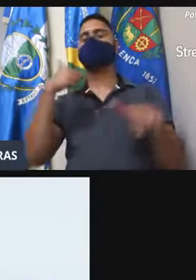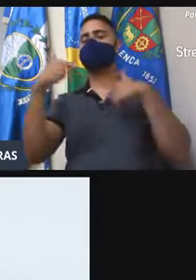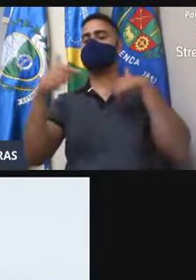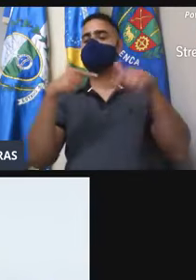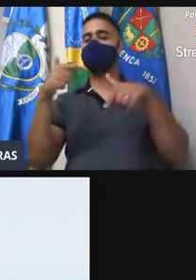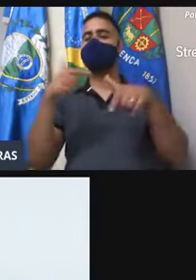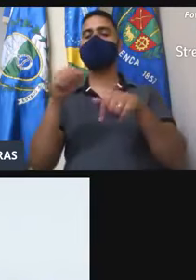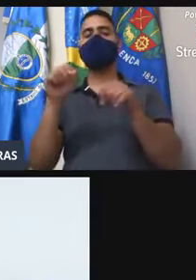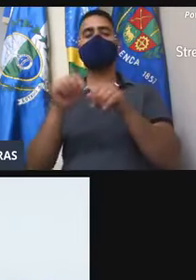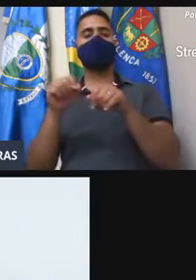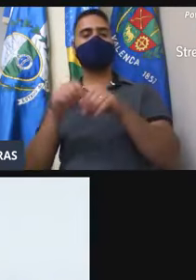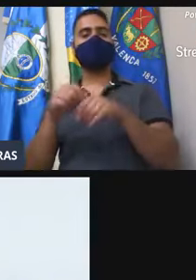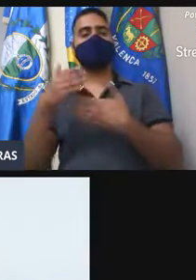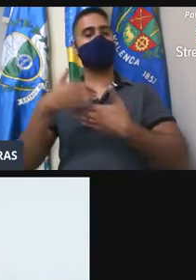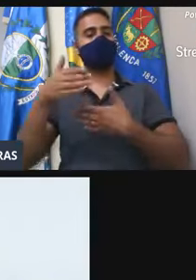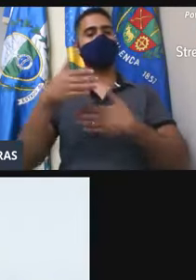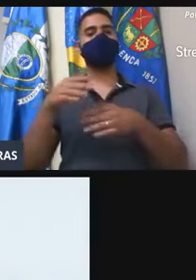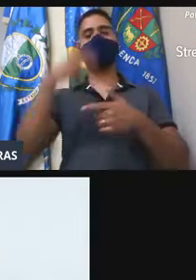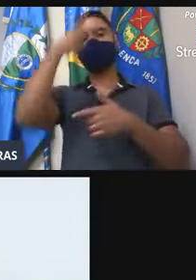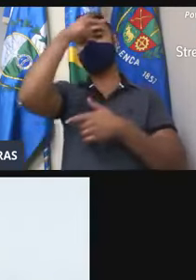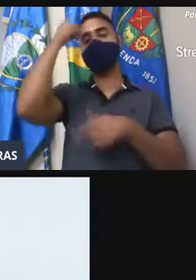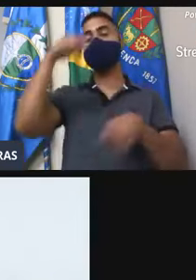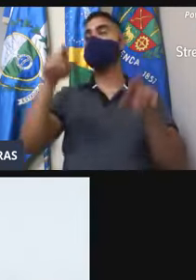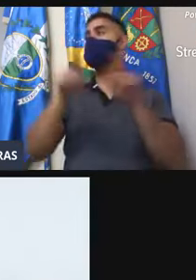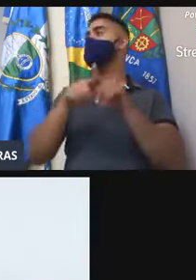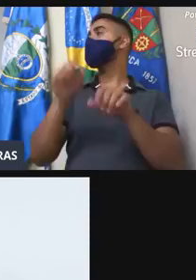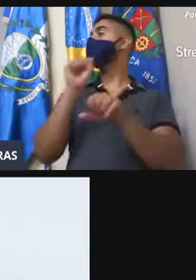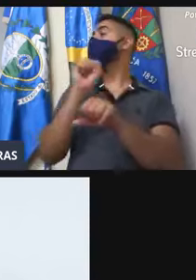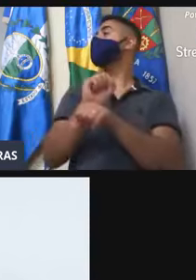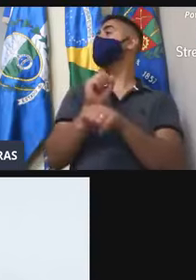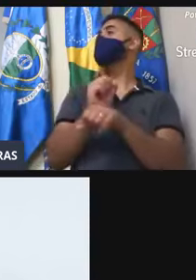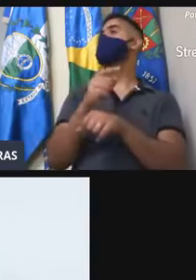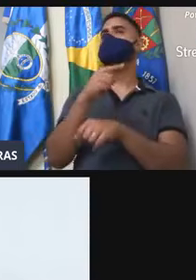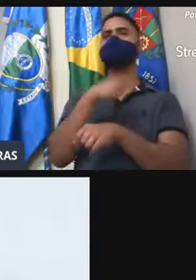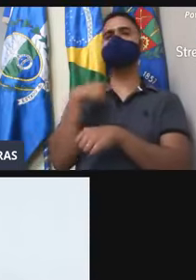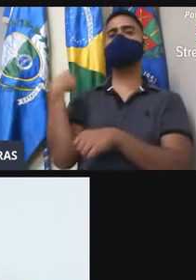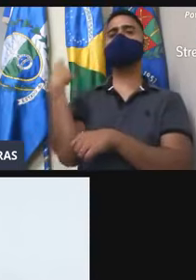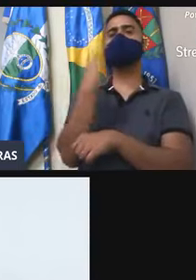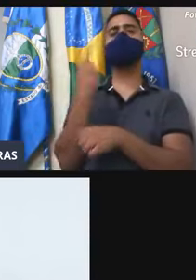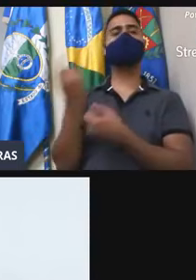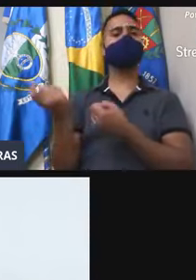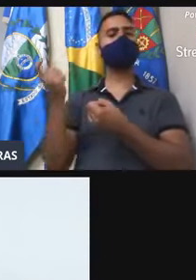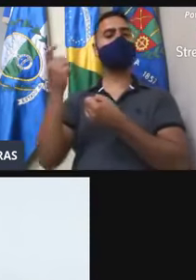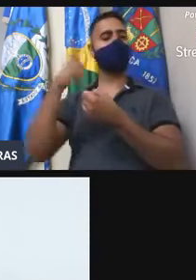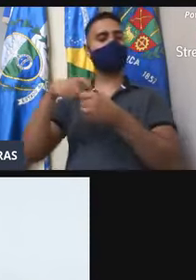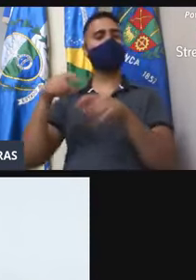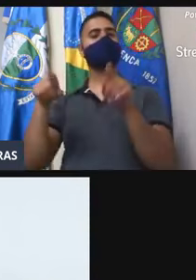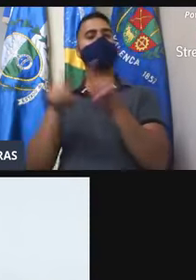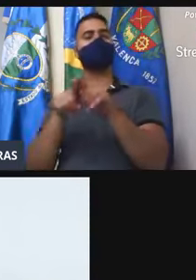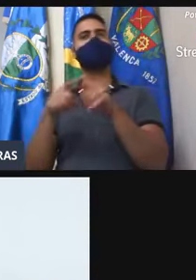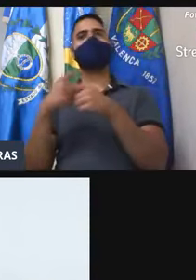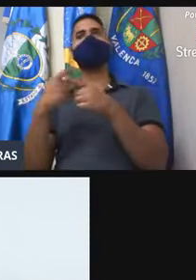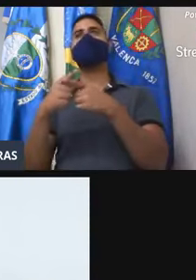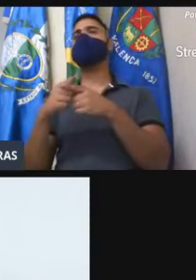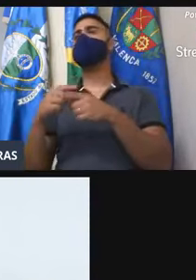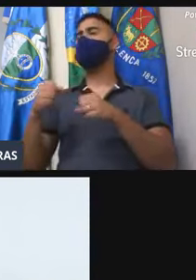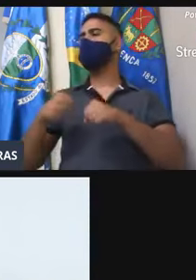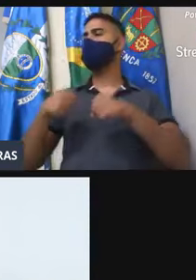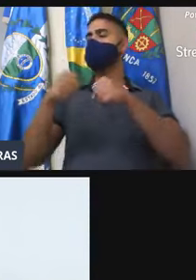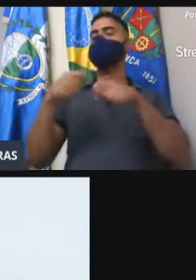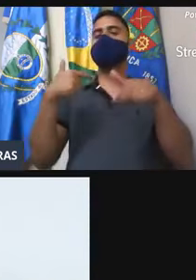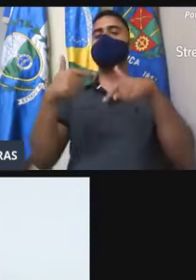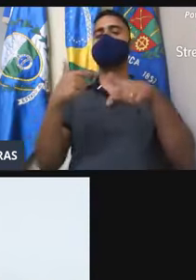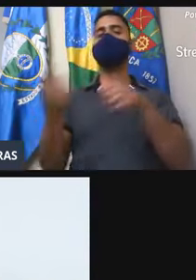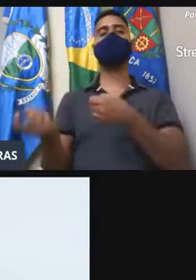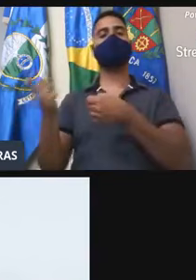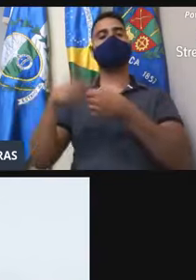vem desempenhando à frente da prefeitura, e espero ver todos os colegas aqui de volta, porque vamos estar empenhados em voltar